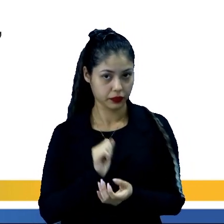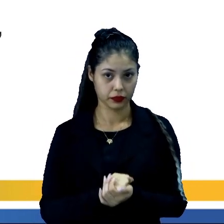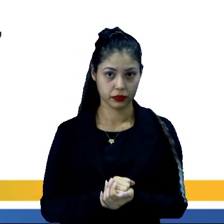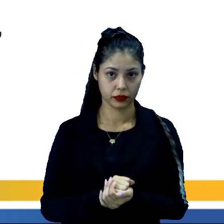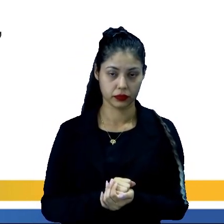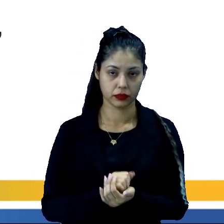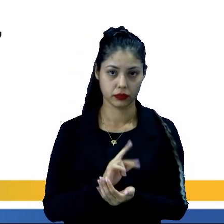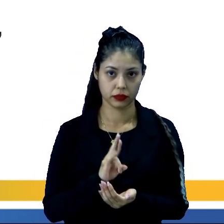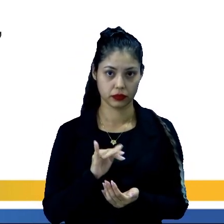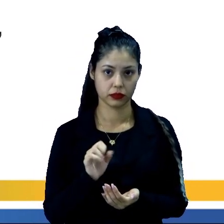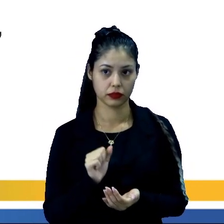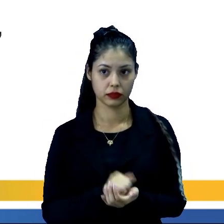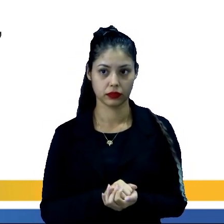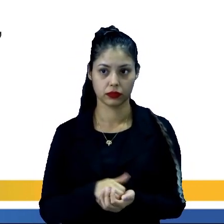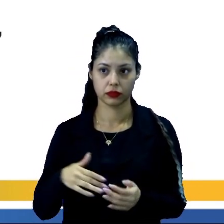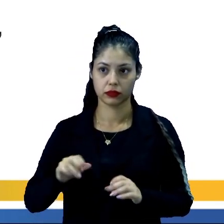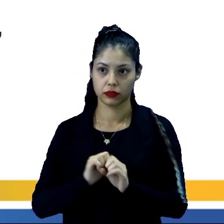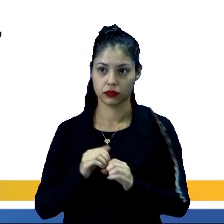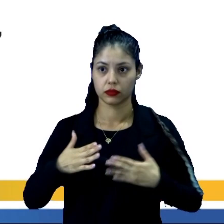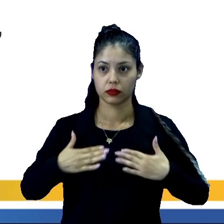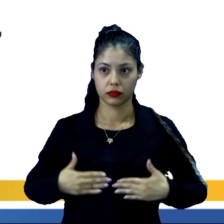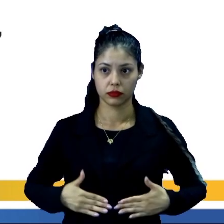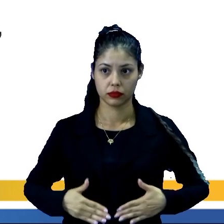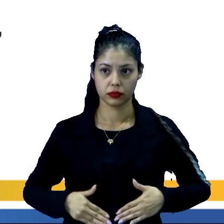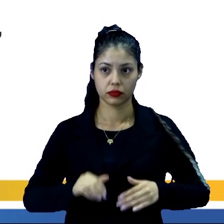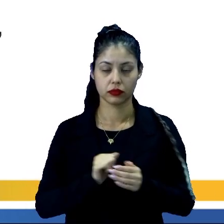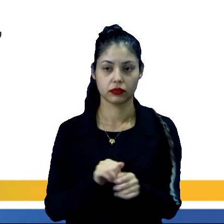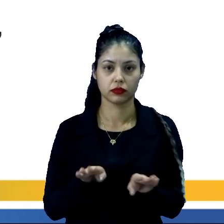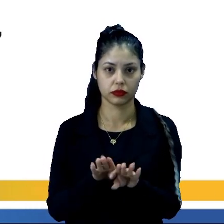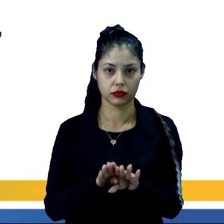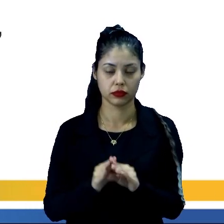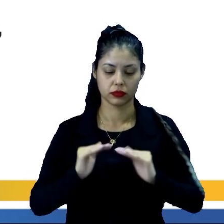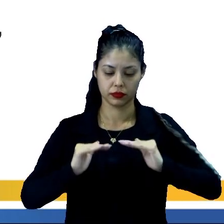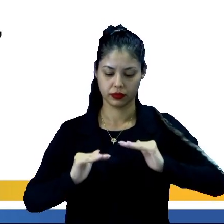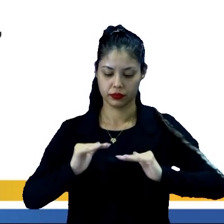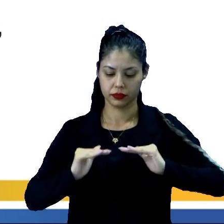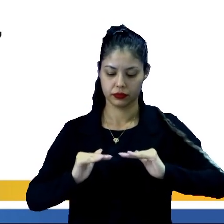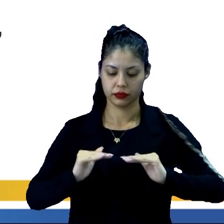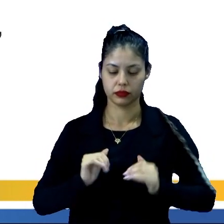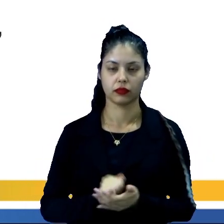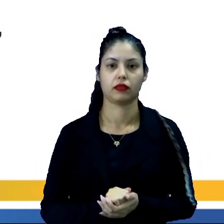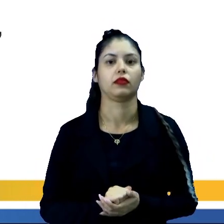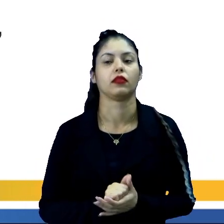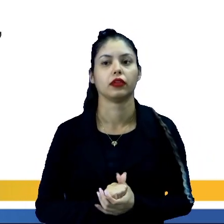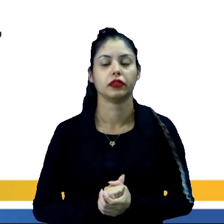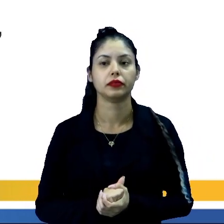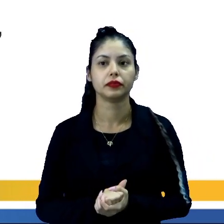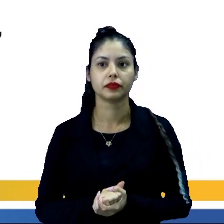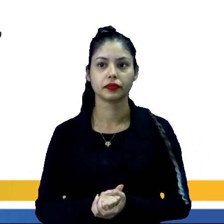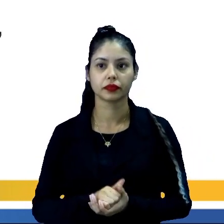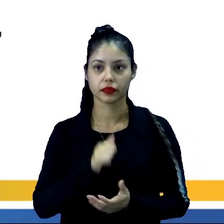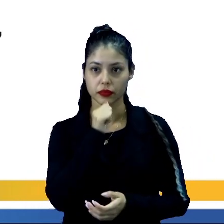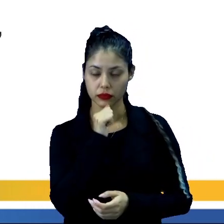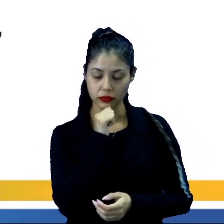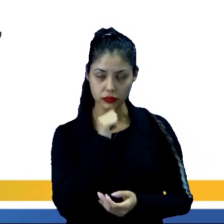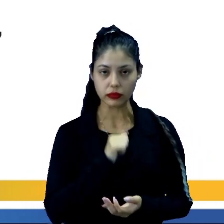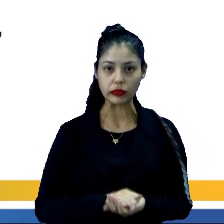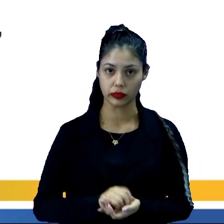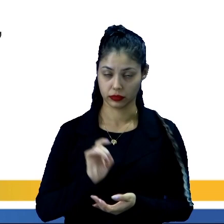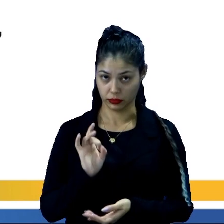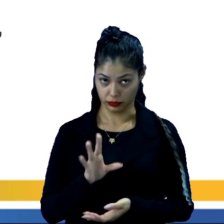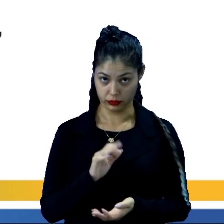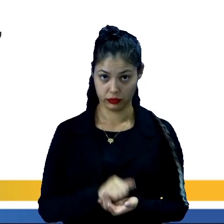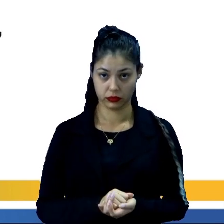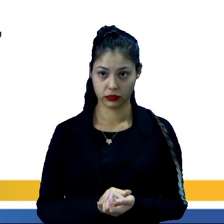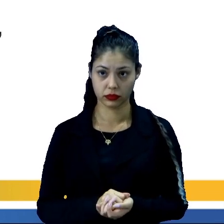dos rins, intestino e sistema circulatório, e também vai manter o equilíbrio dos líquidos corporais, né? Então aí, só